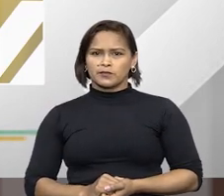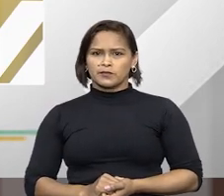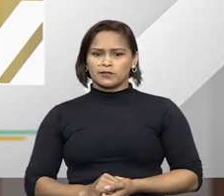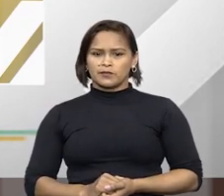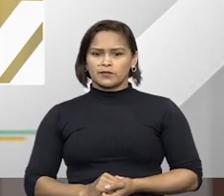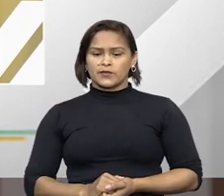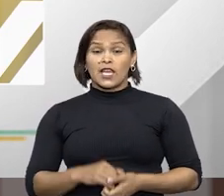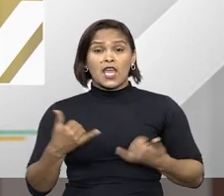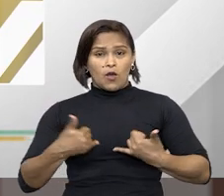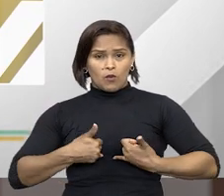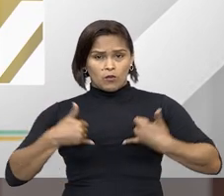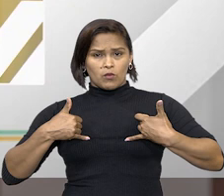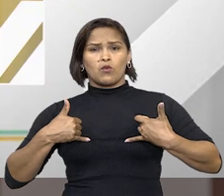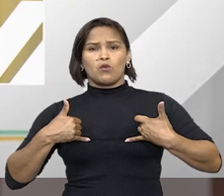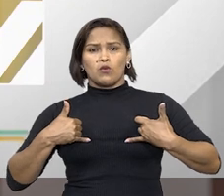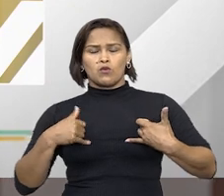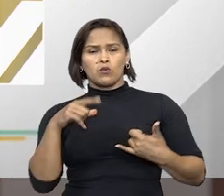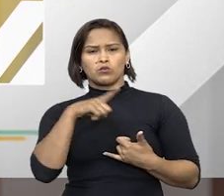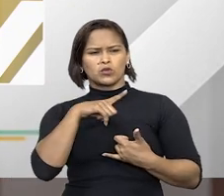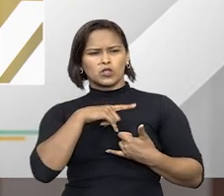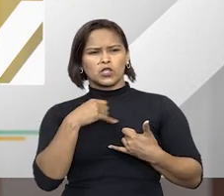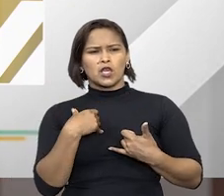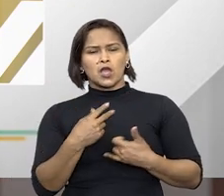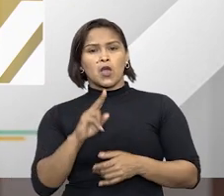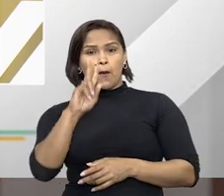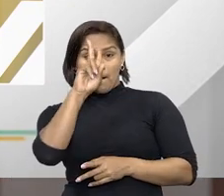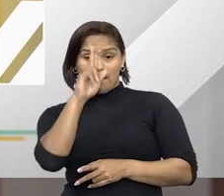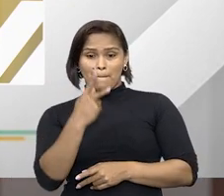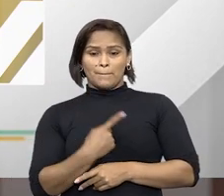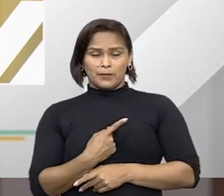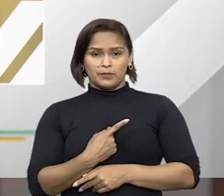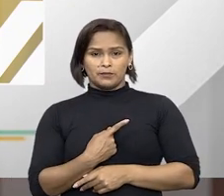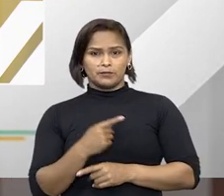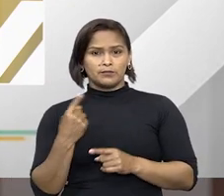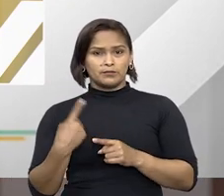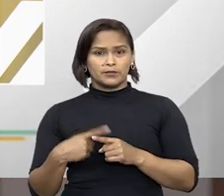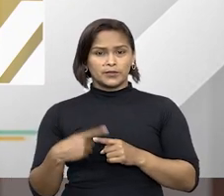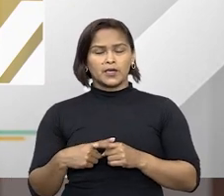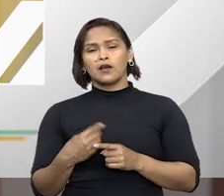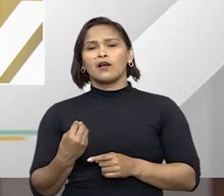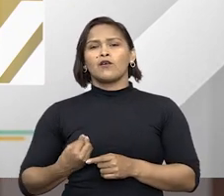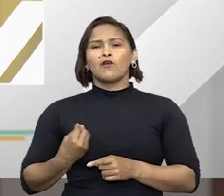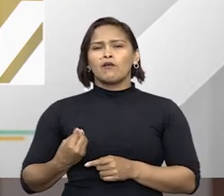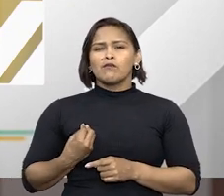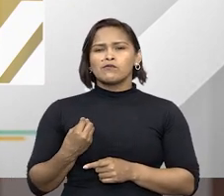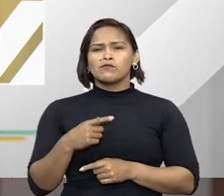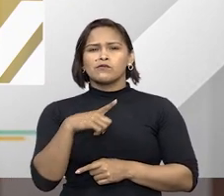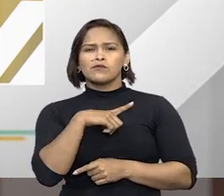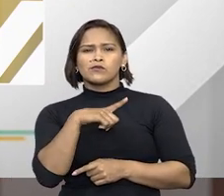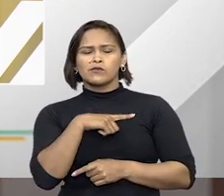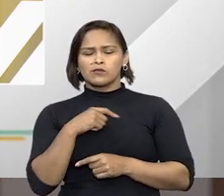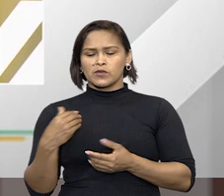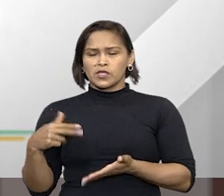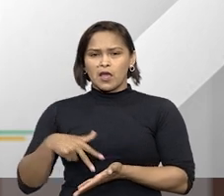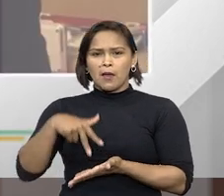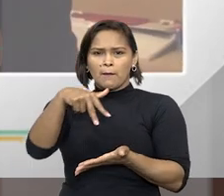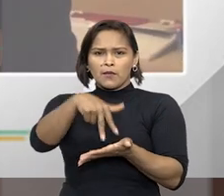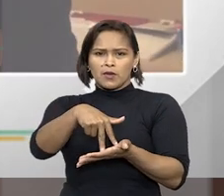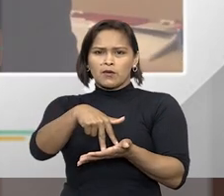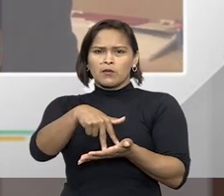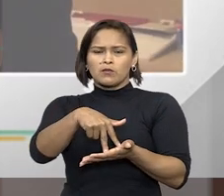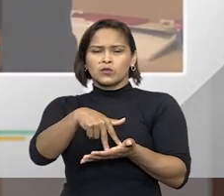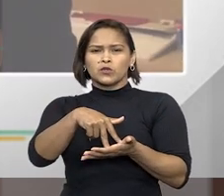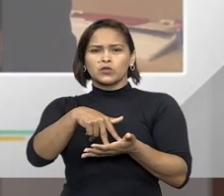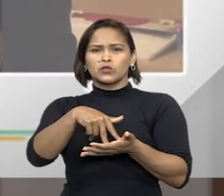Tenho muito orgulho pessoal pela vida ter me colocado no